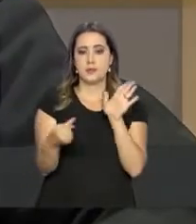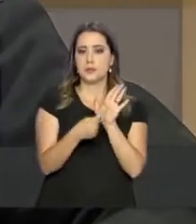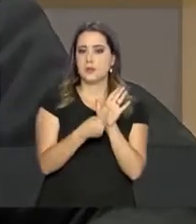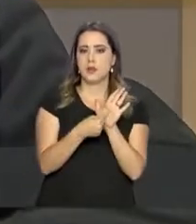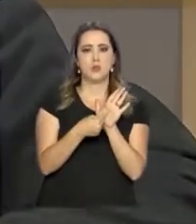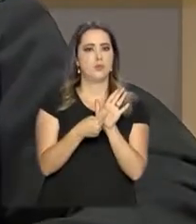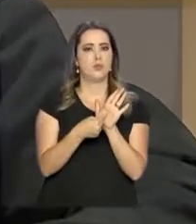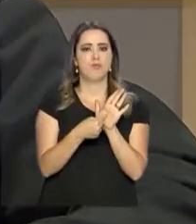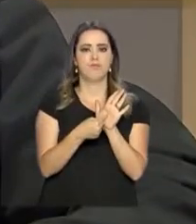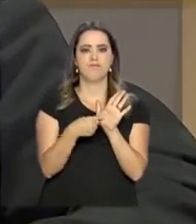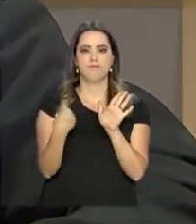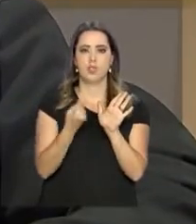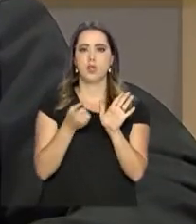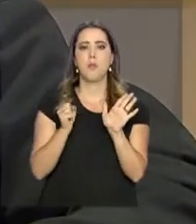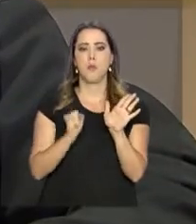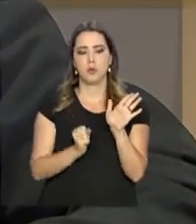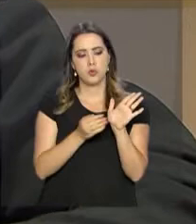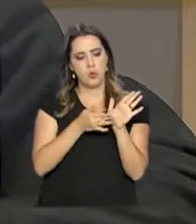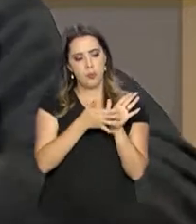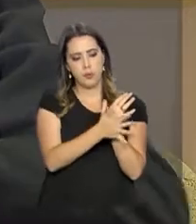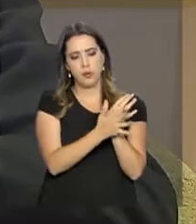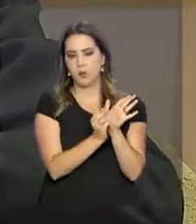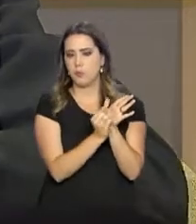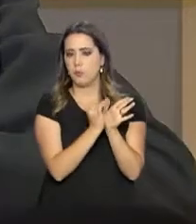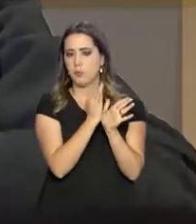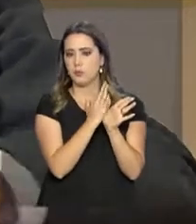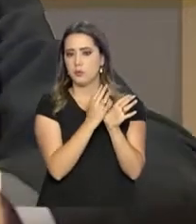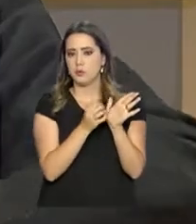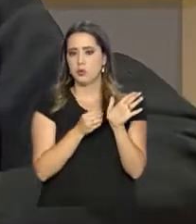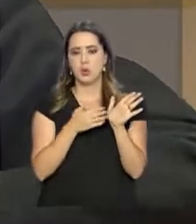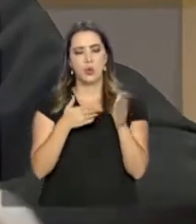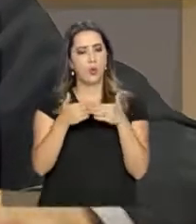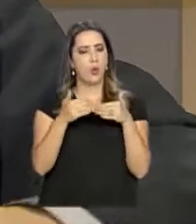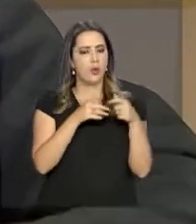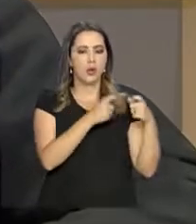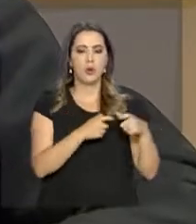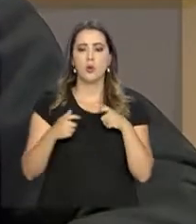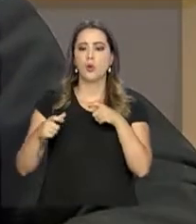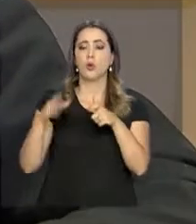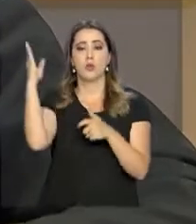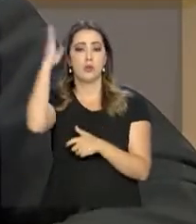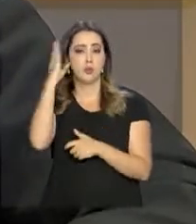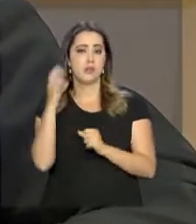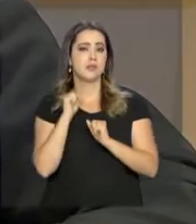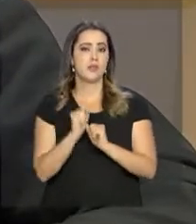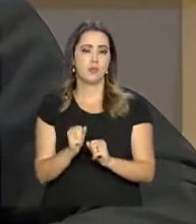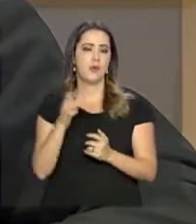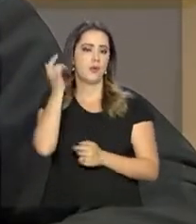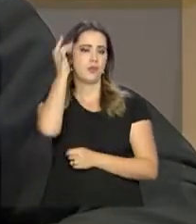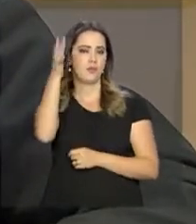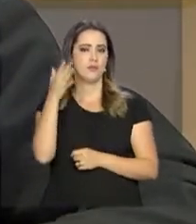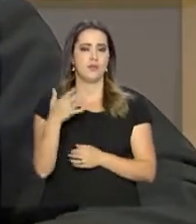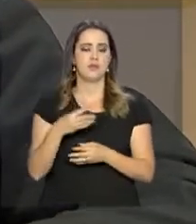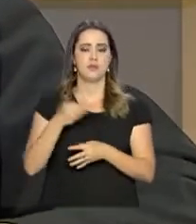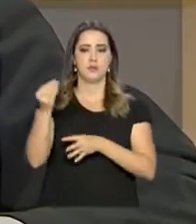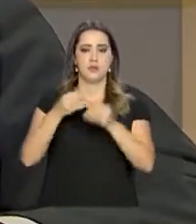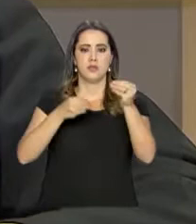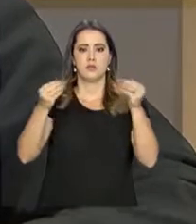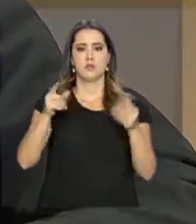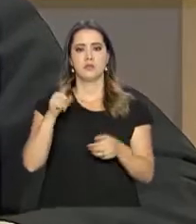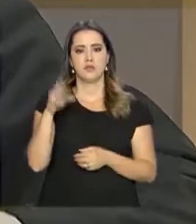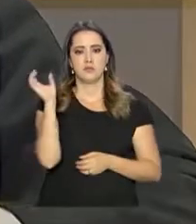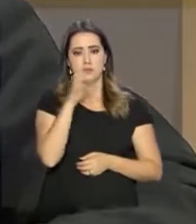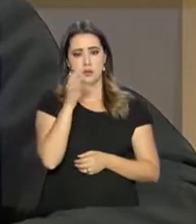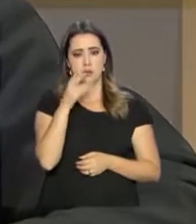mapa que demonstra toda a nossa destruição daquilo que consegue mandar o produto a qualquer lugar do brasil com muita facilidade então rapidamente